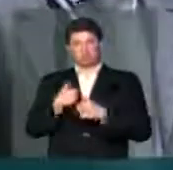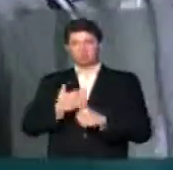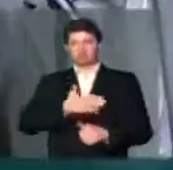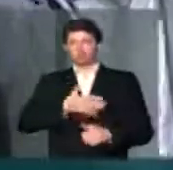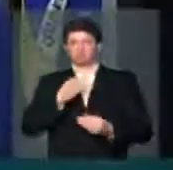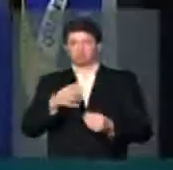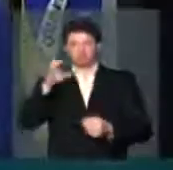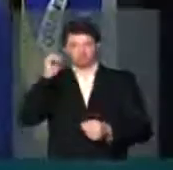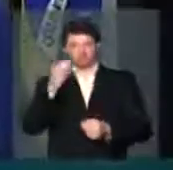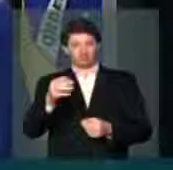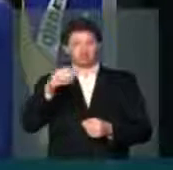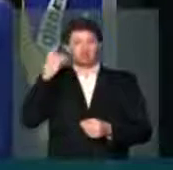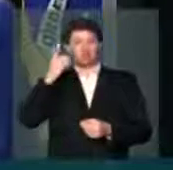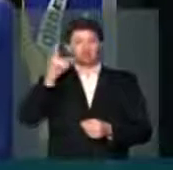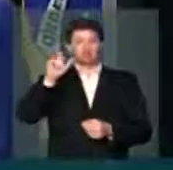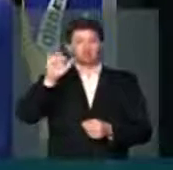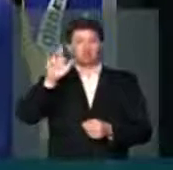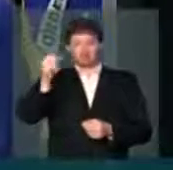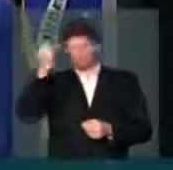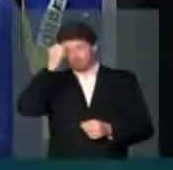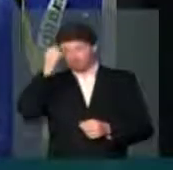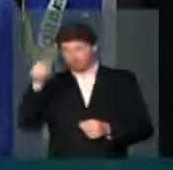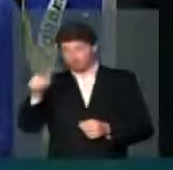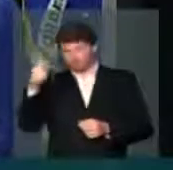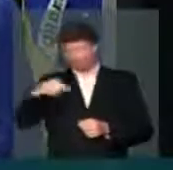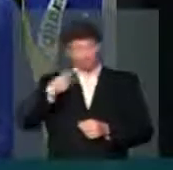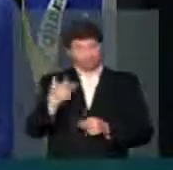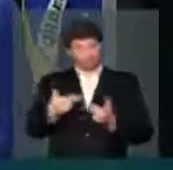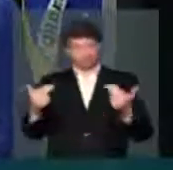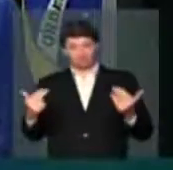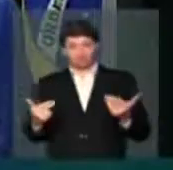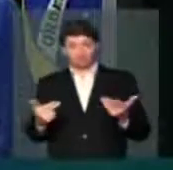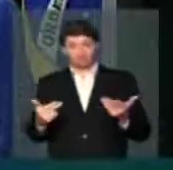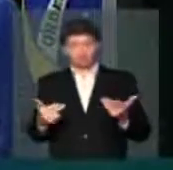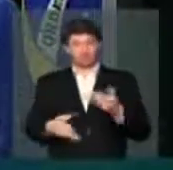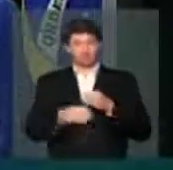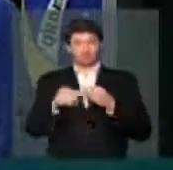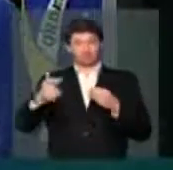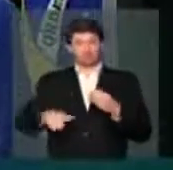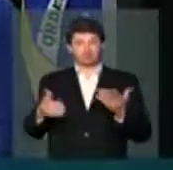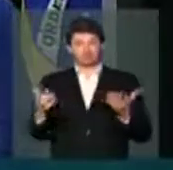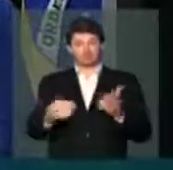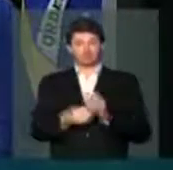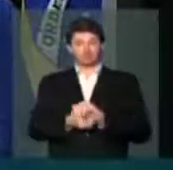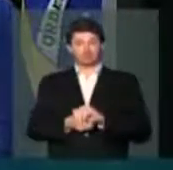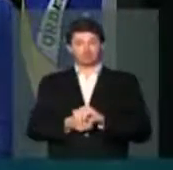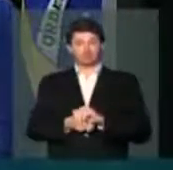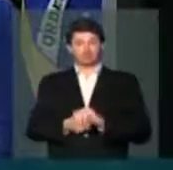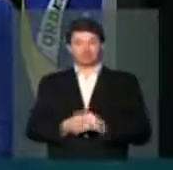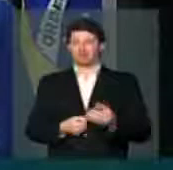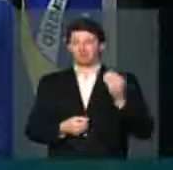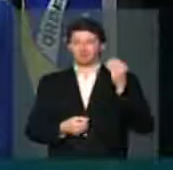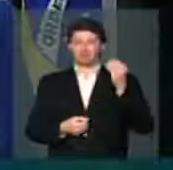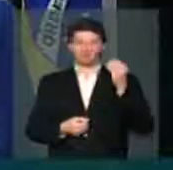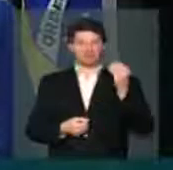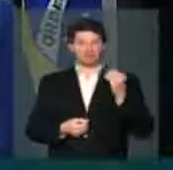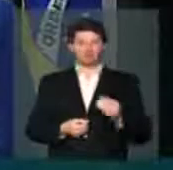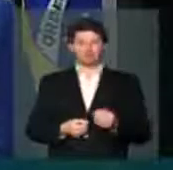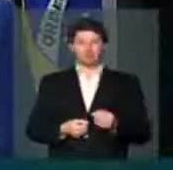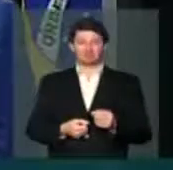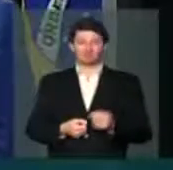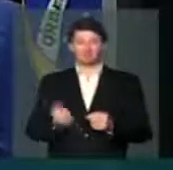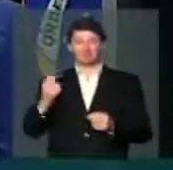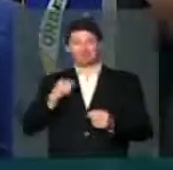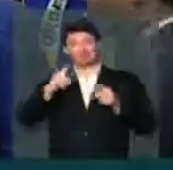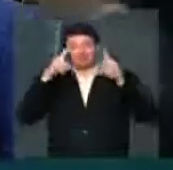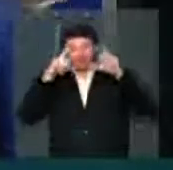ouvi-lo. Deputado Átila Lira, se arrependeu ou quer dizer mais alguma coisa, pediu nova parte, com o maior prazer. Que é isso? Eu estava tirando as